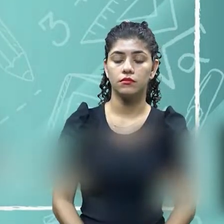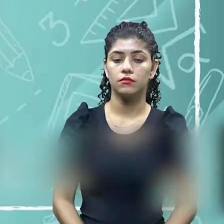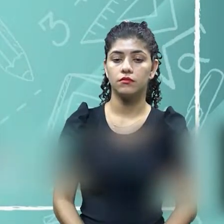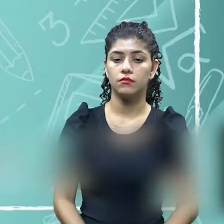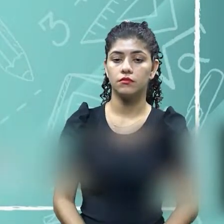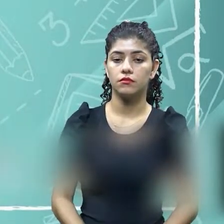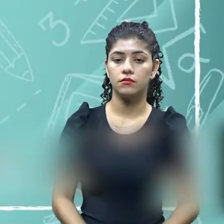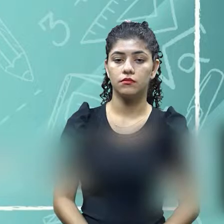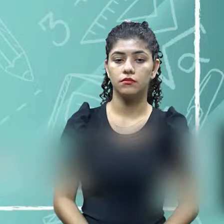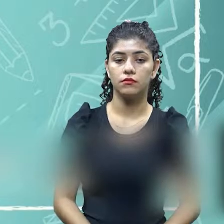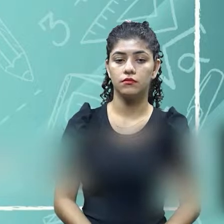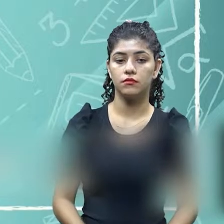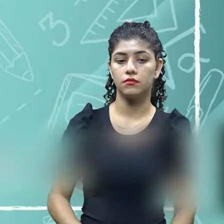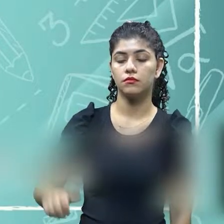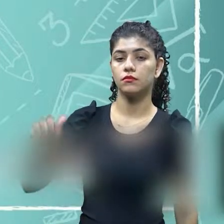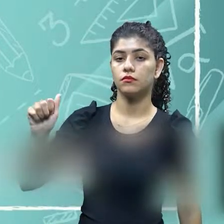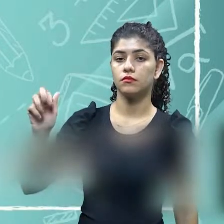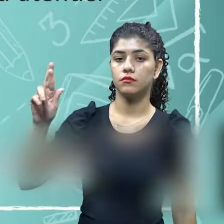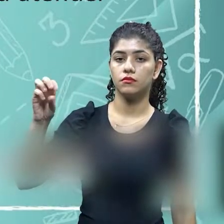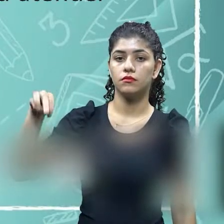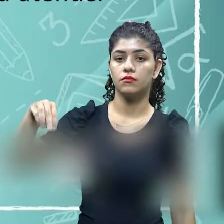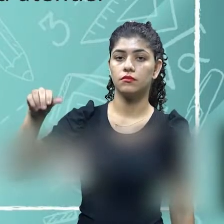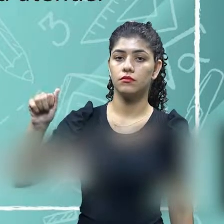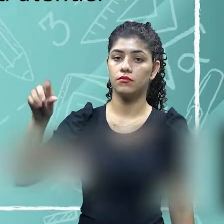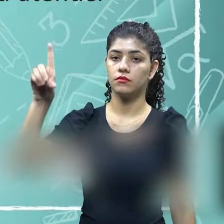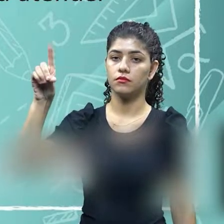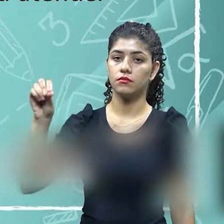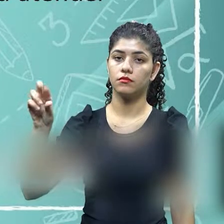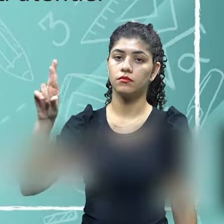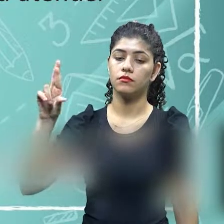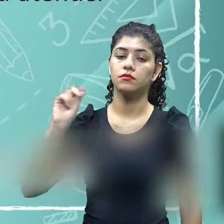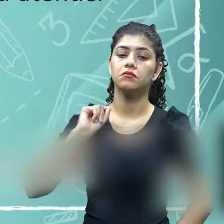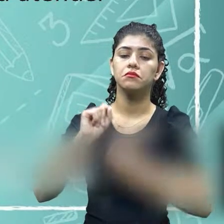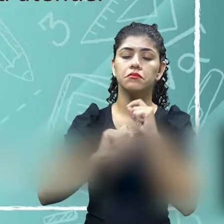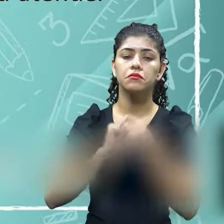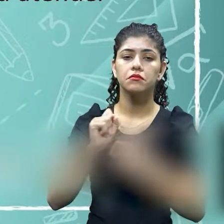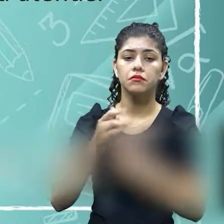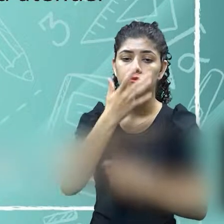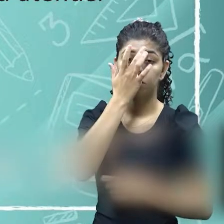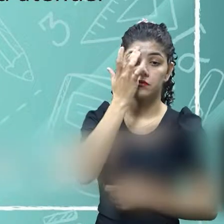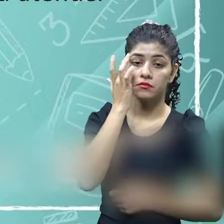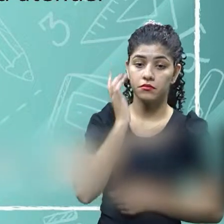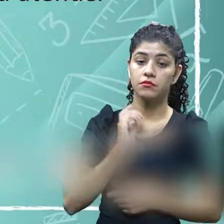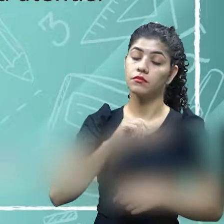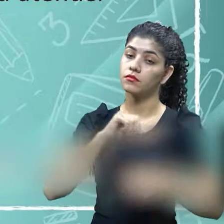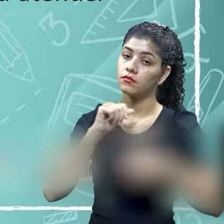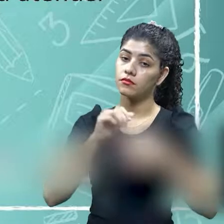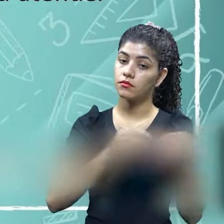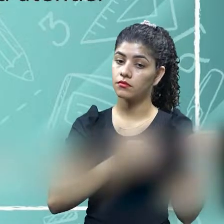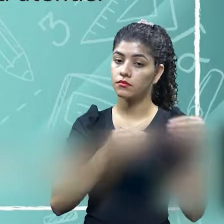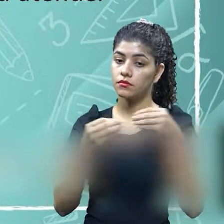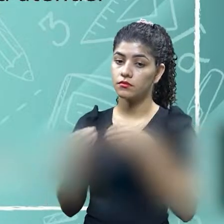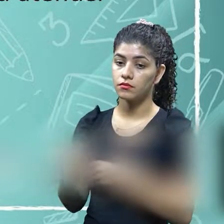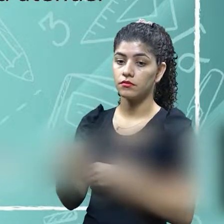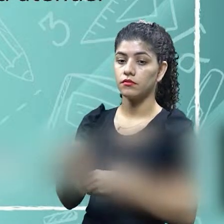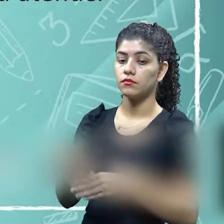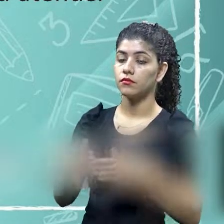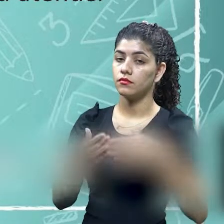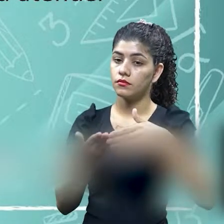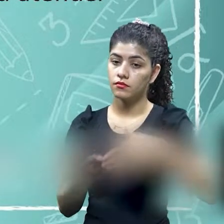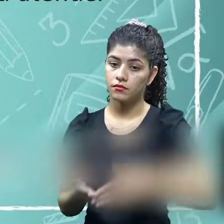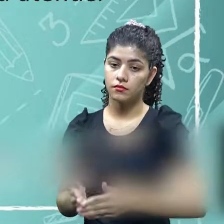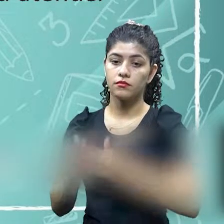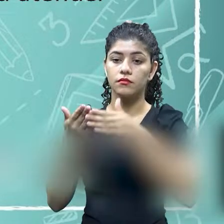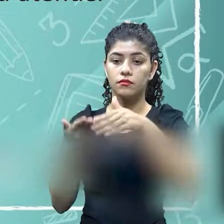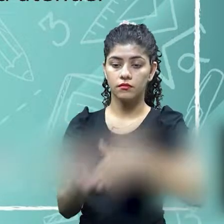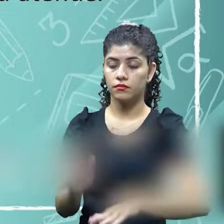importantes para o processo de transporte internacional. Uma é o armador. O que é o armador? É o transportador marítimo, podendo ou não